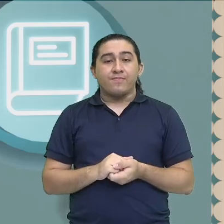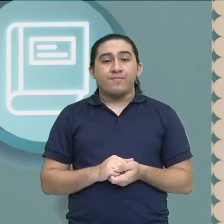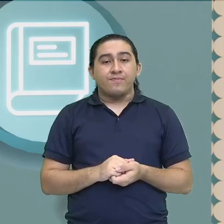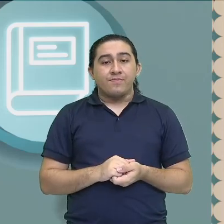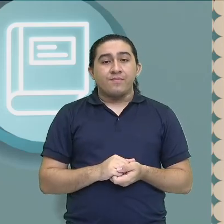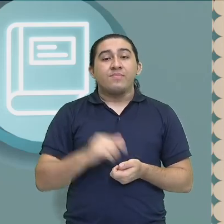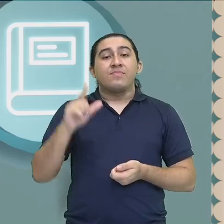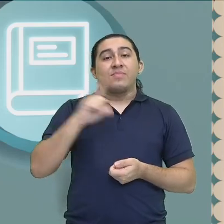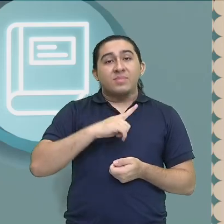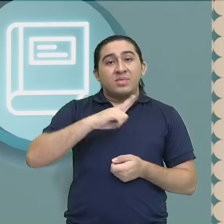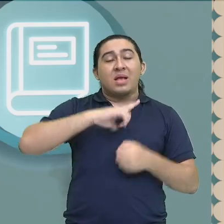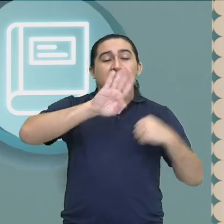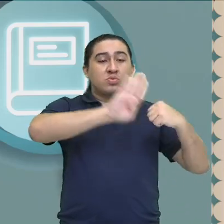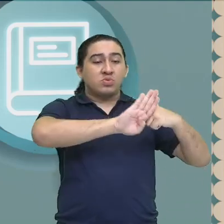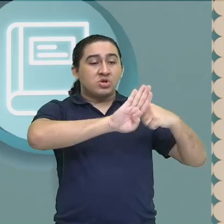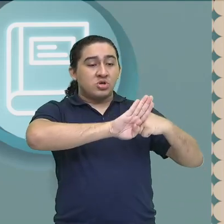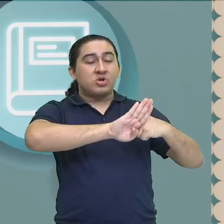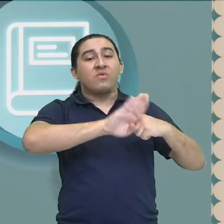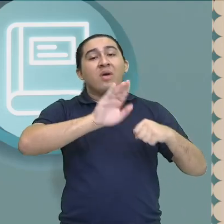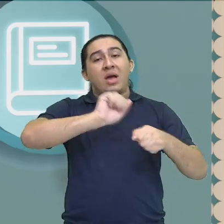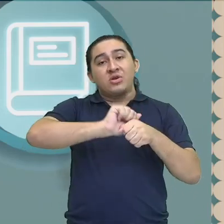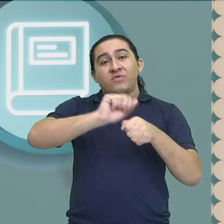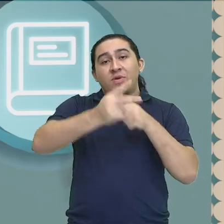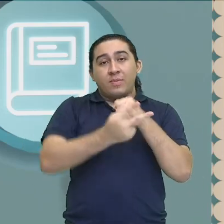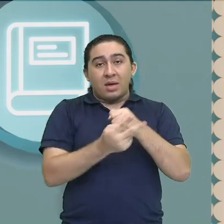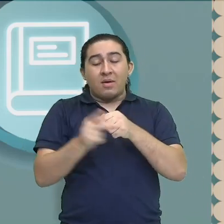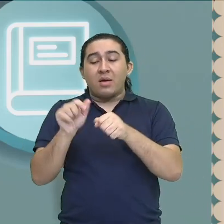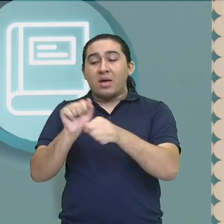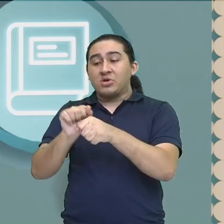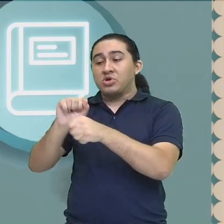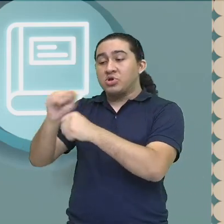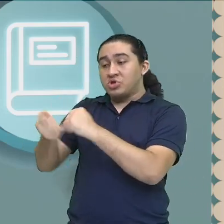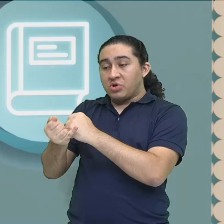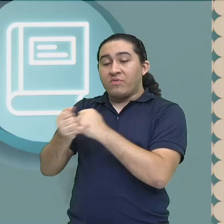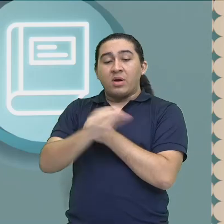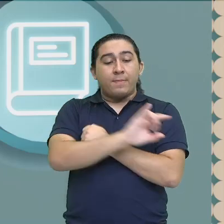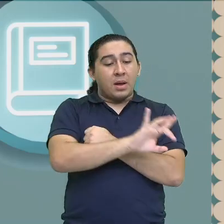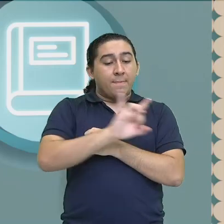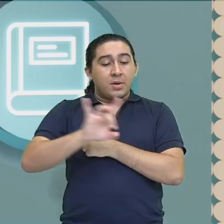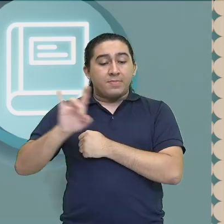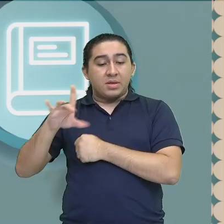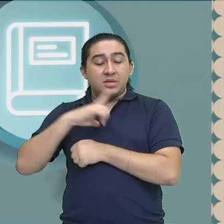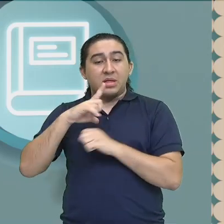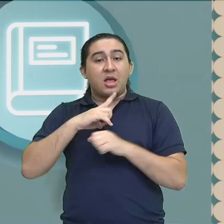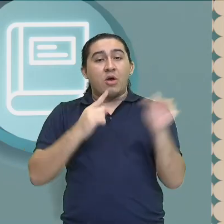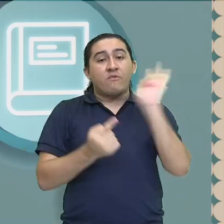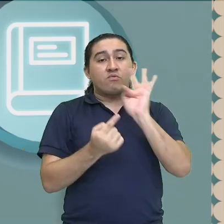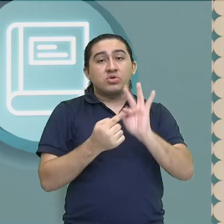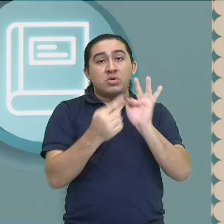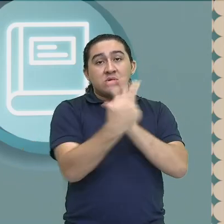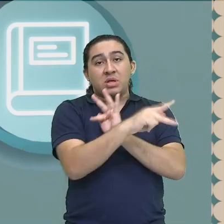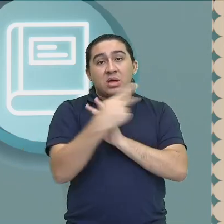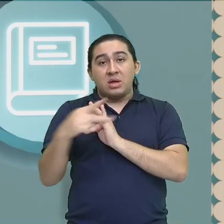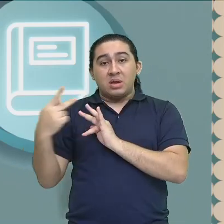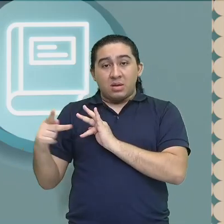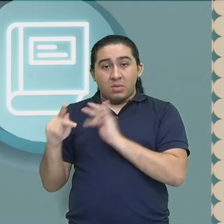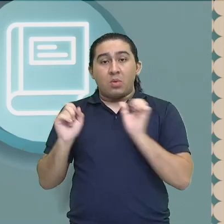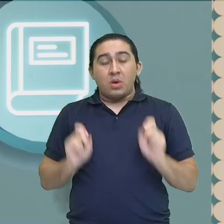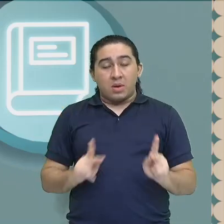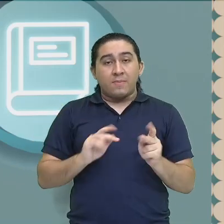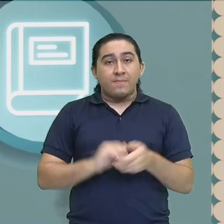nós temos as substantivas, as adverbiais e a adjetiva. Cada um vai ter a função específica dela.